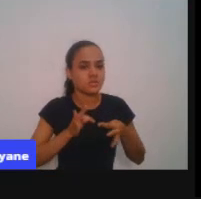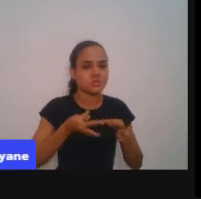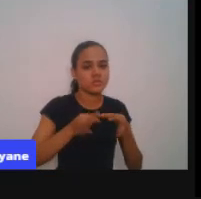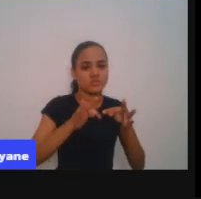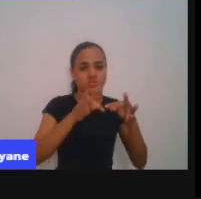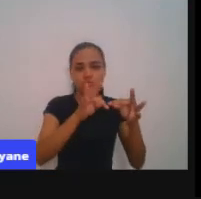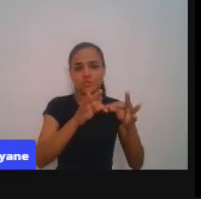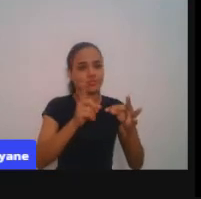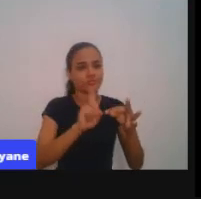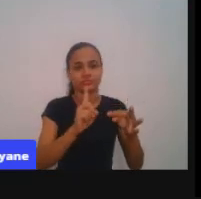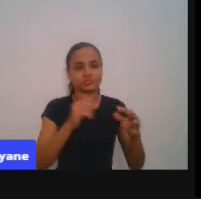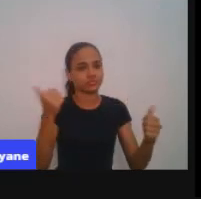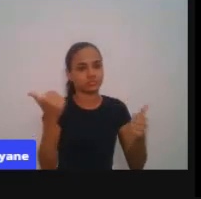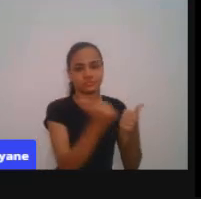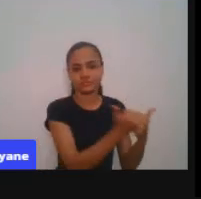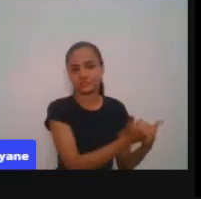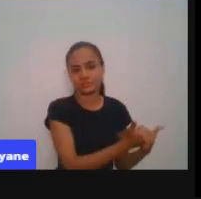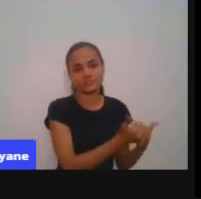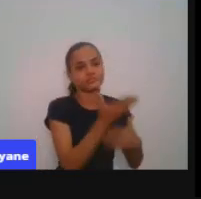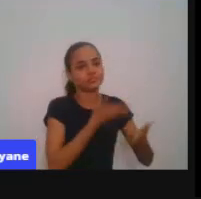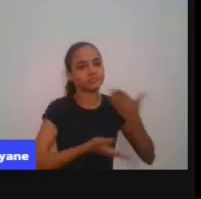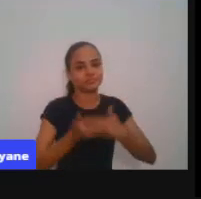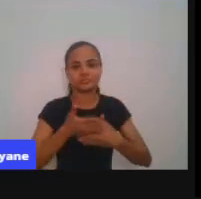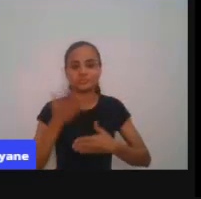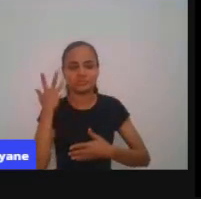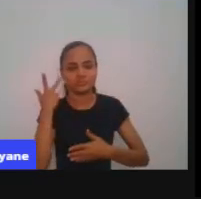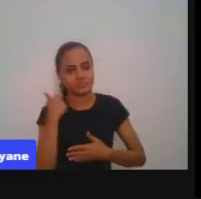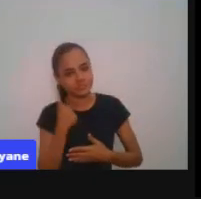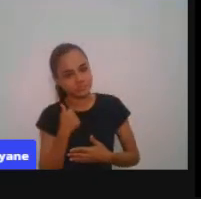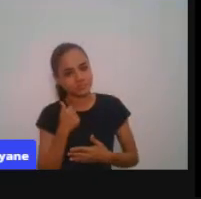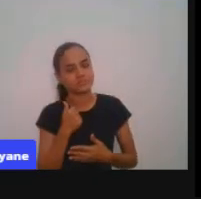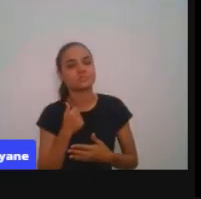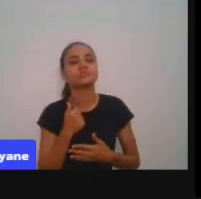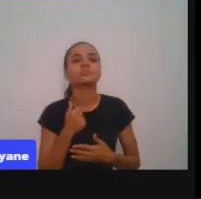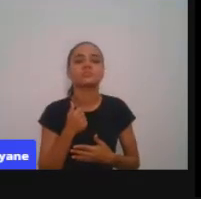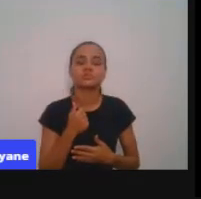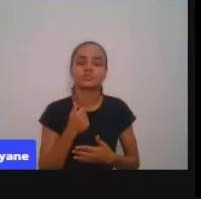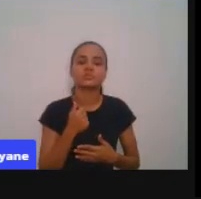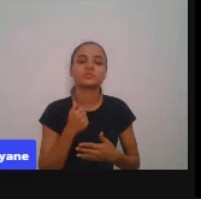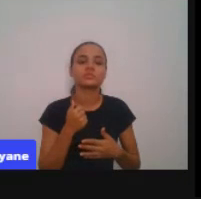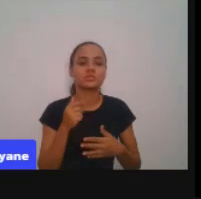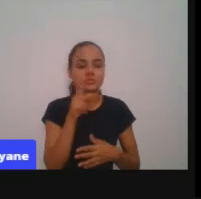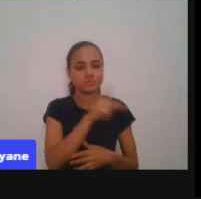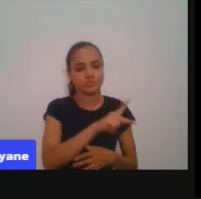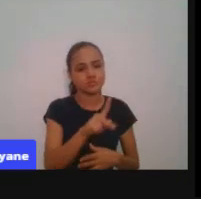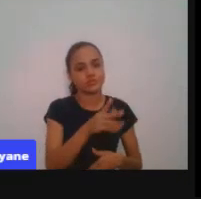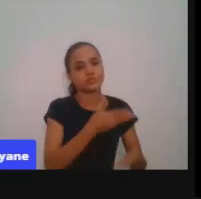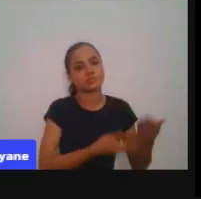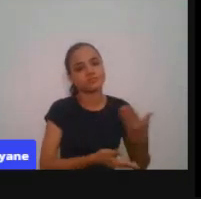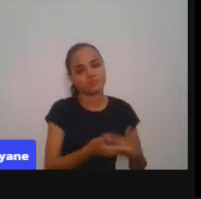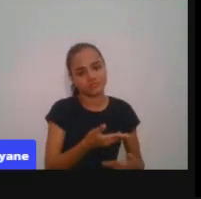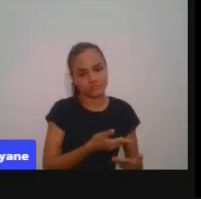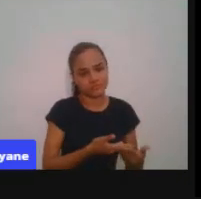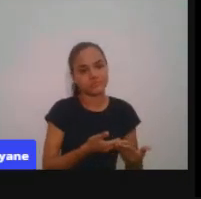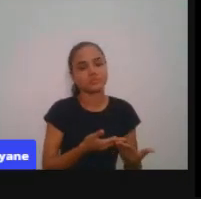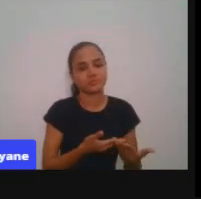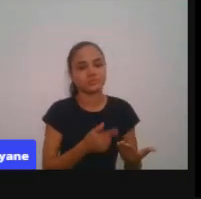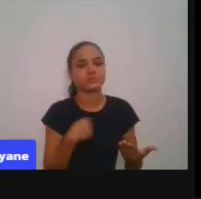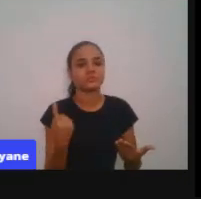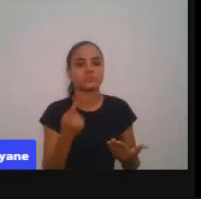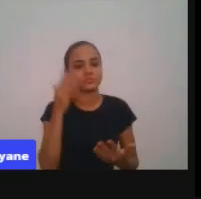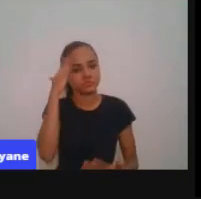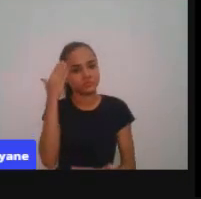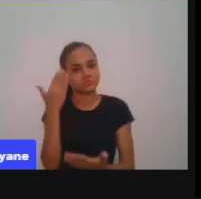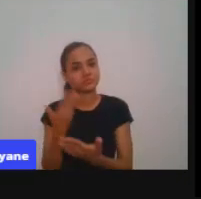as crianças e os professores. E daí isso aqui é um ponto-chave para que a gente que acredita, né, e que pensa em